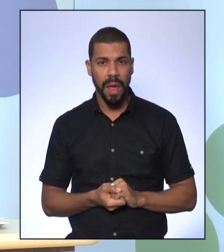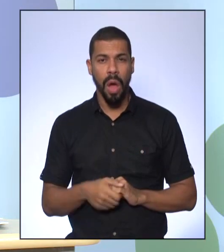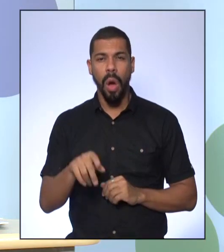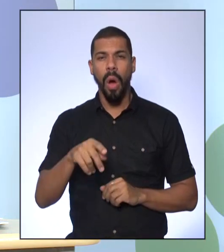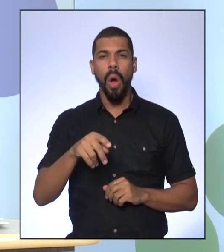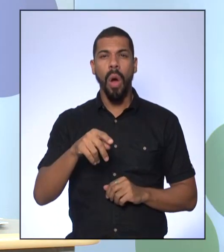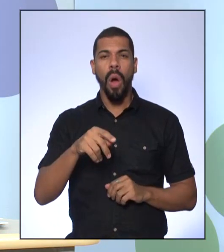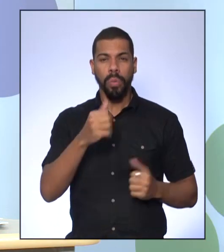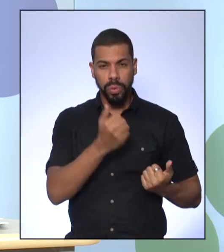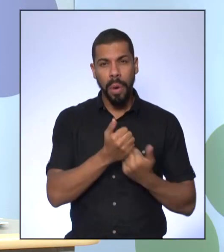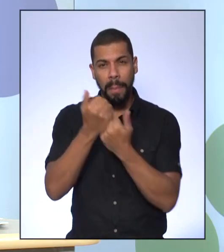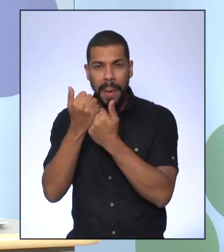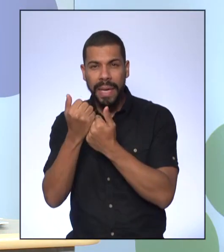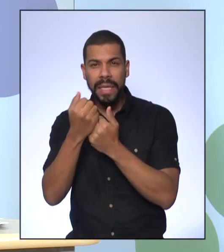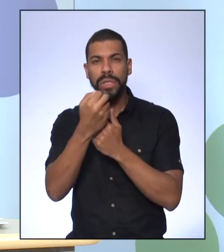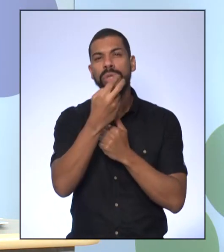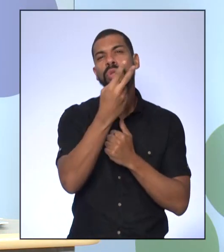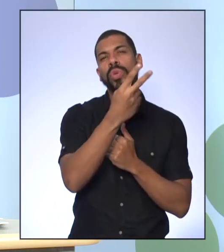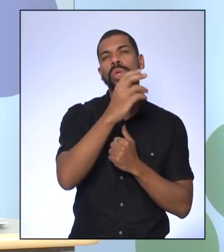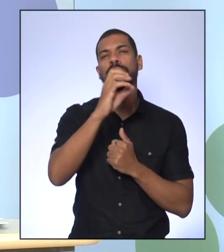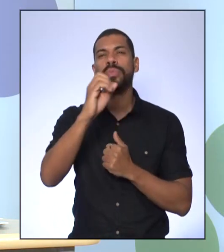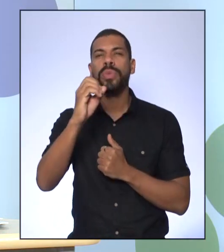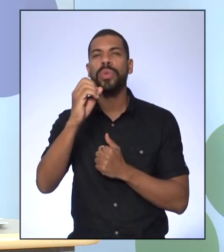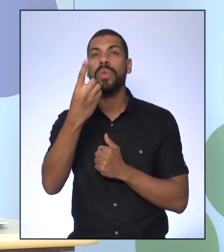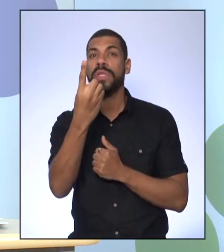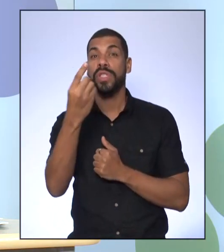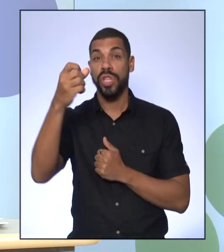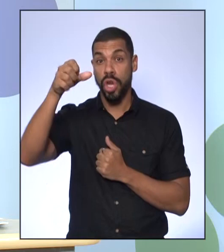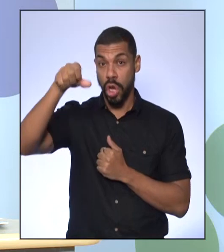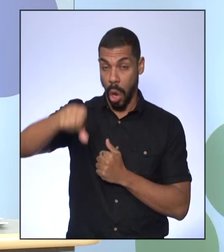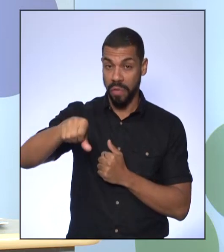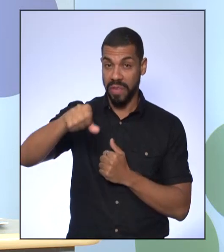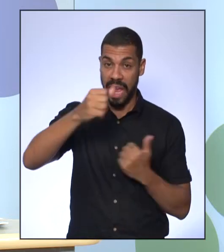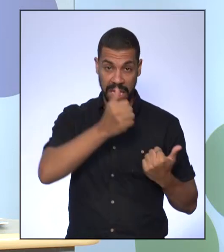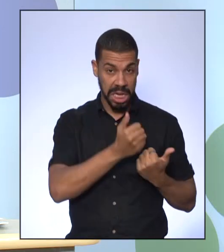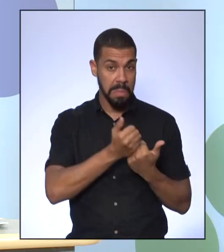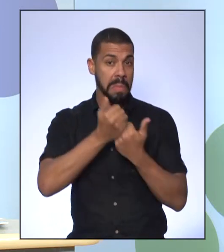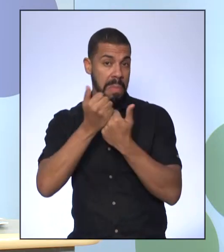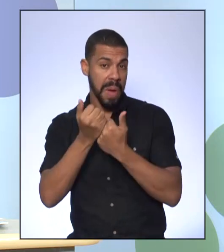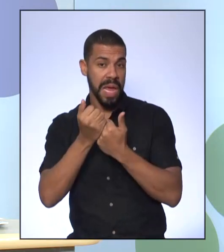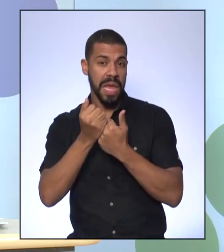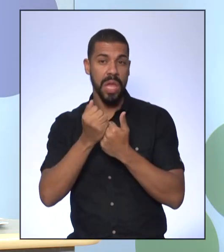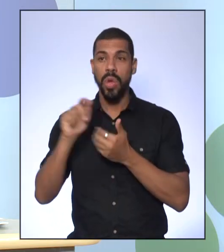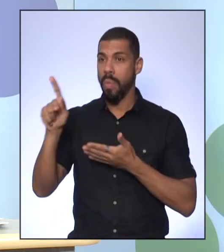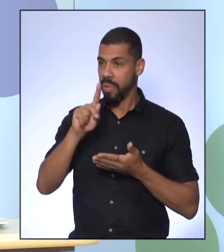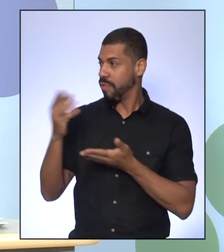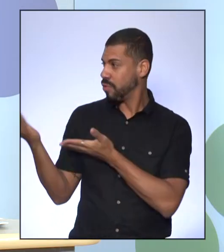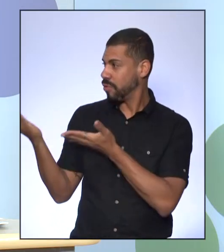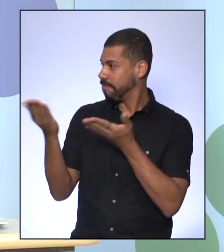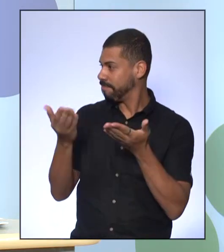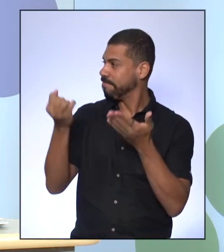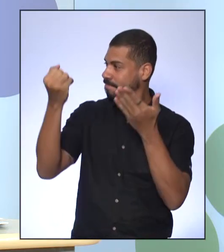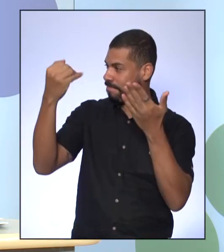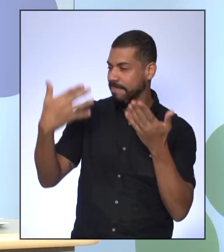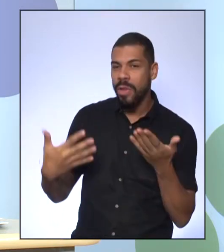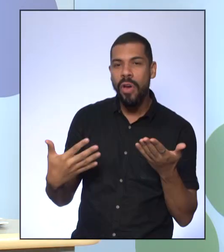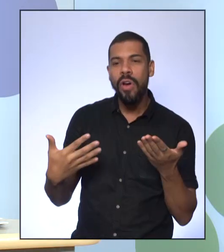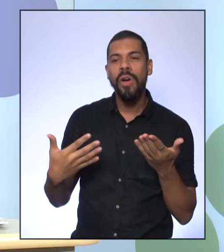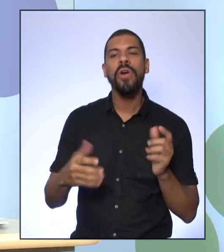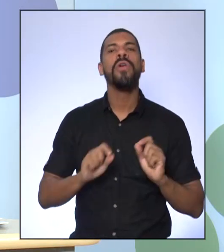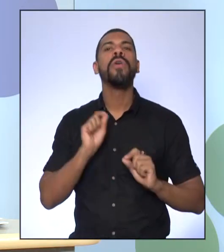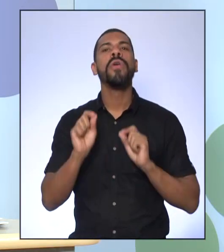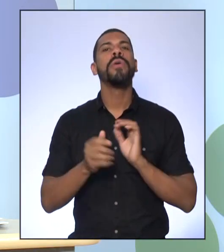ano de 2019, que é a campanha que o professor Sérgio citou, é a